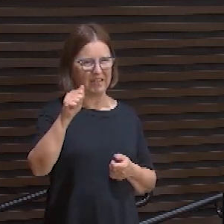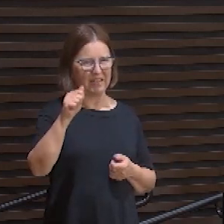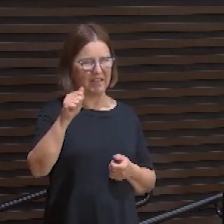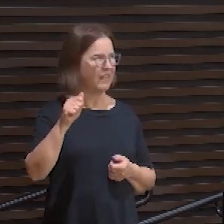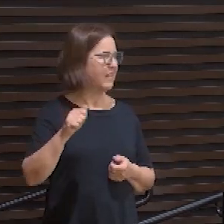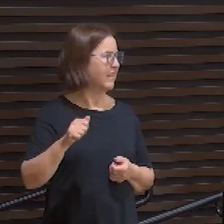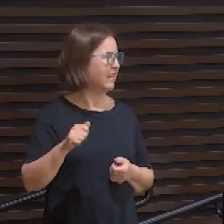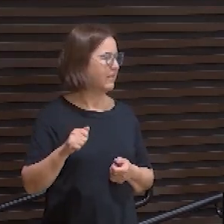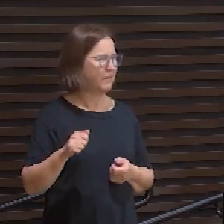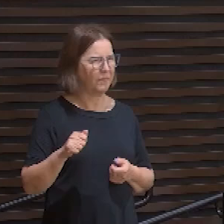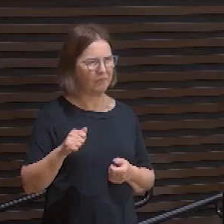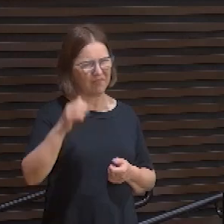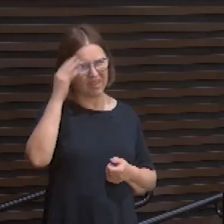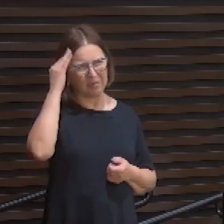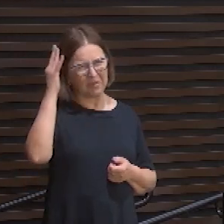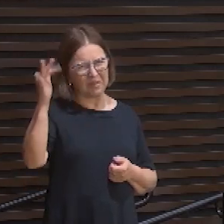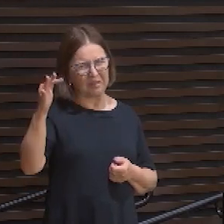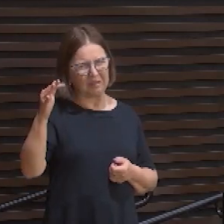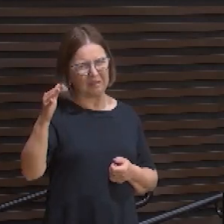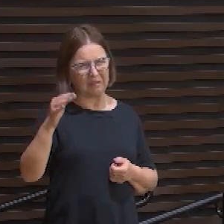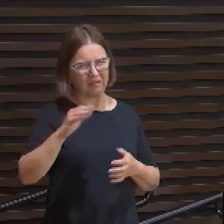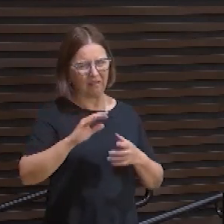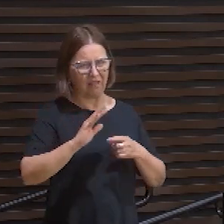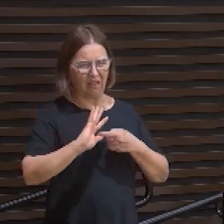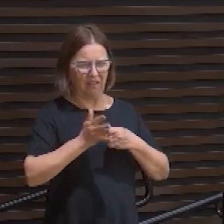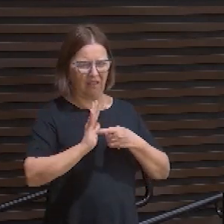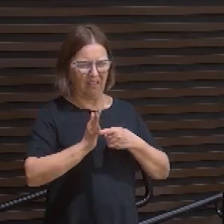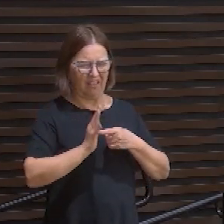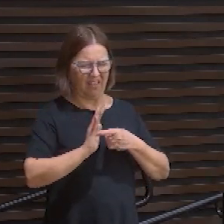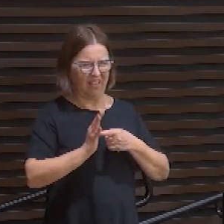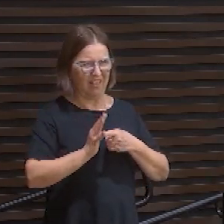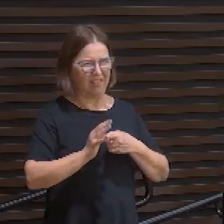belininha, motor de enceradeira.